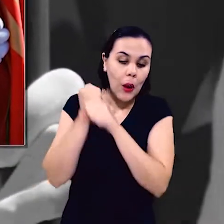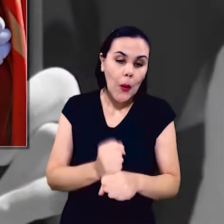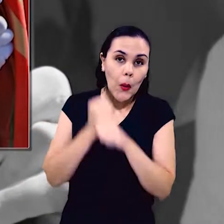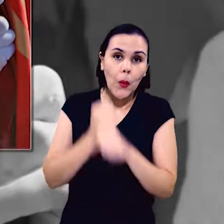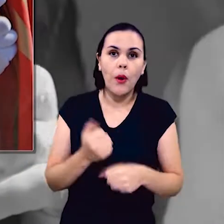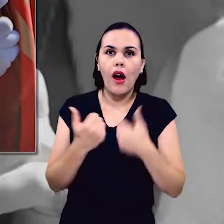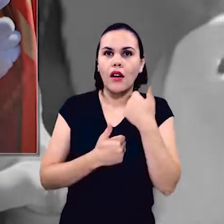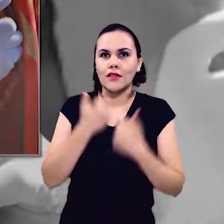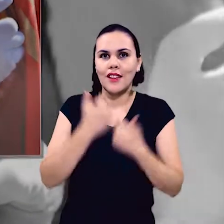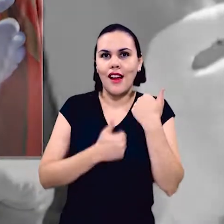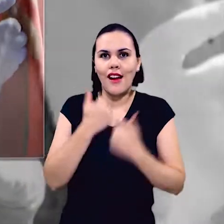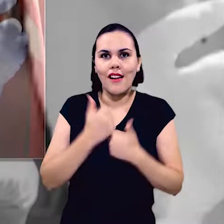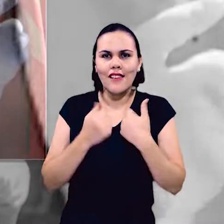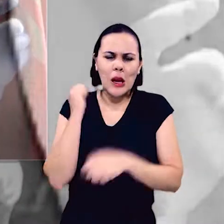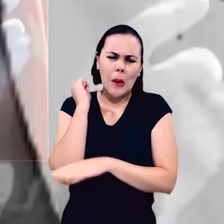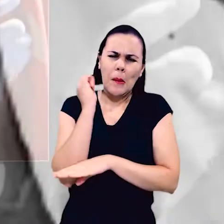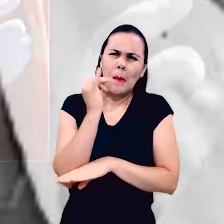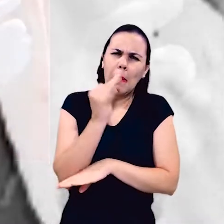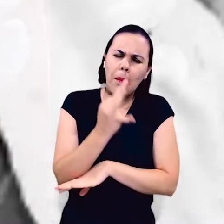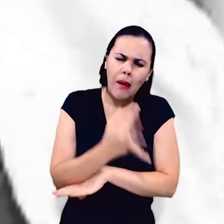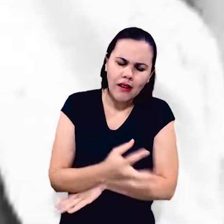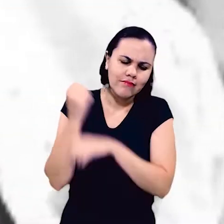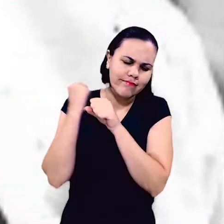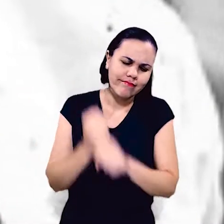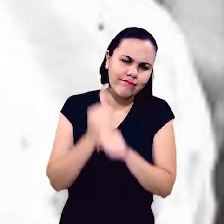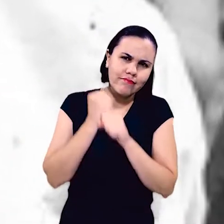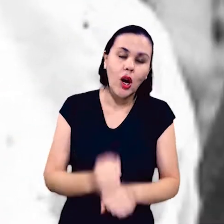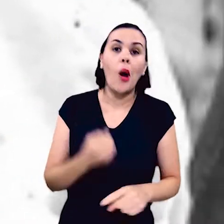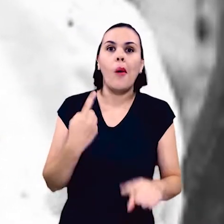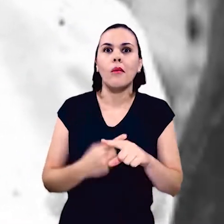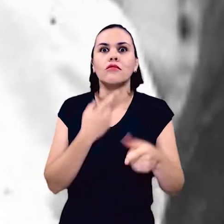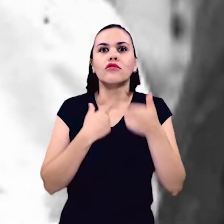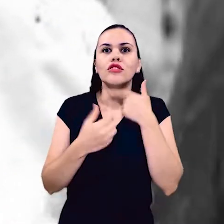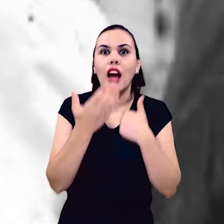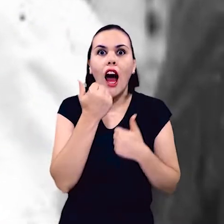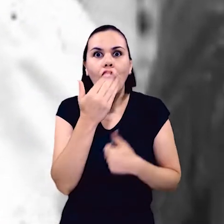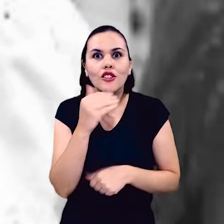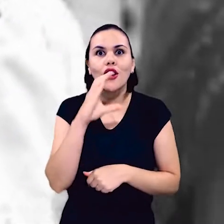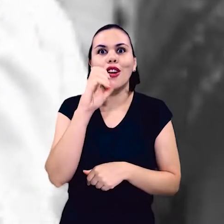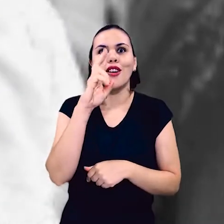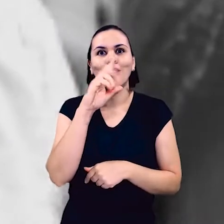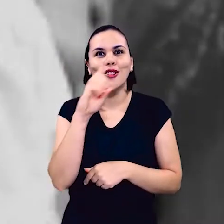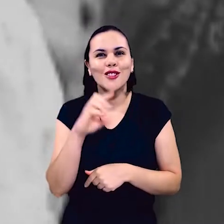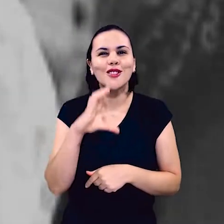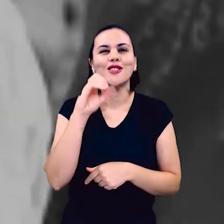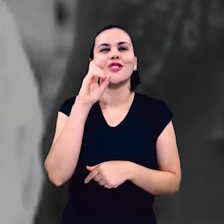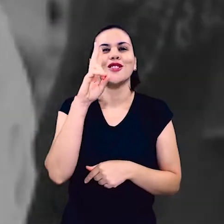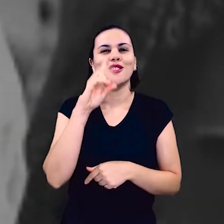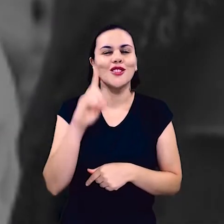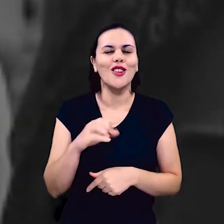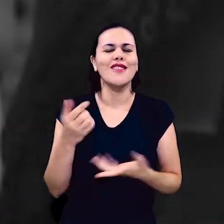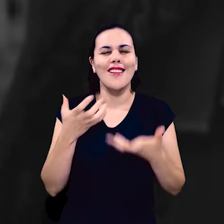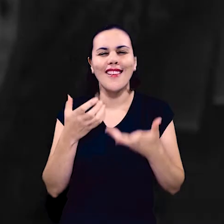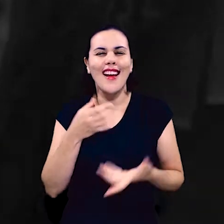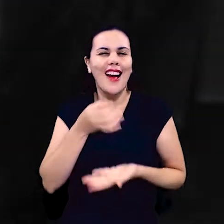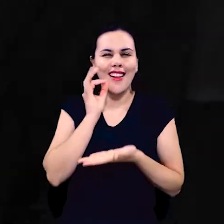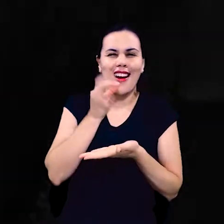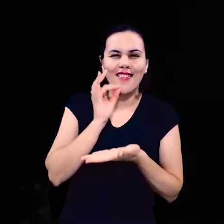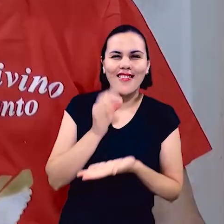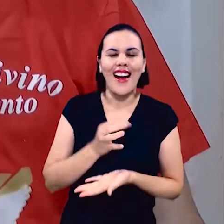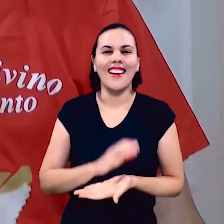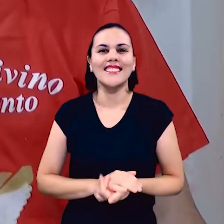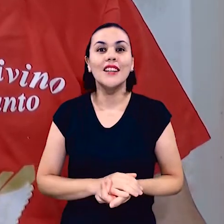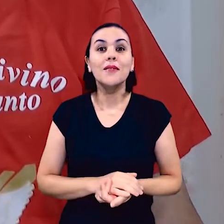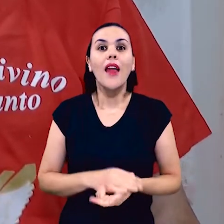soca do arroz, ficava a madrugada inteira na soca, porque eu queria comer o cuscuz. Eu quero comer café com